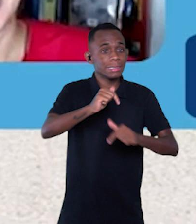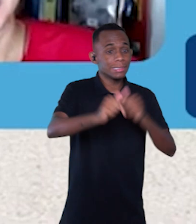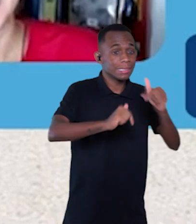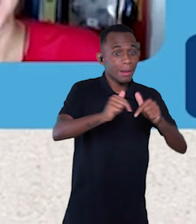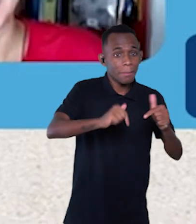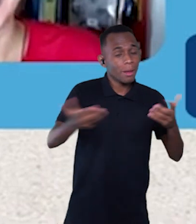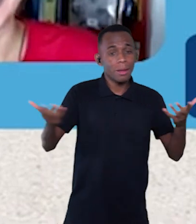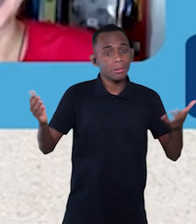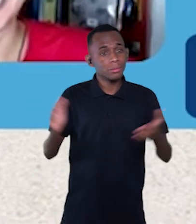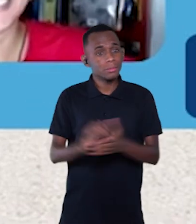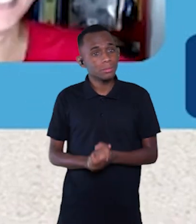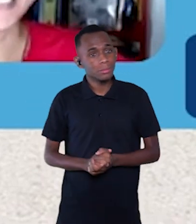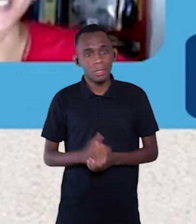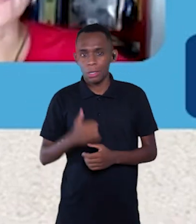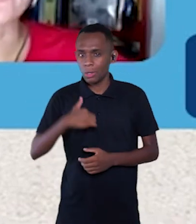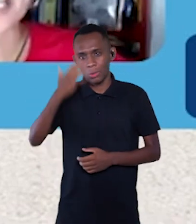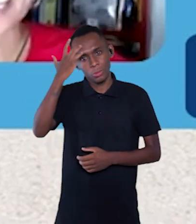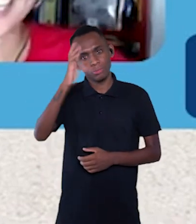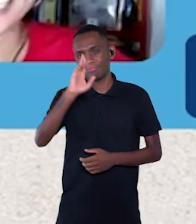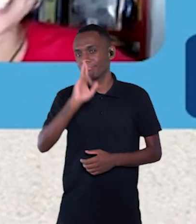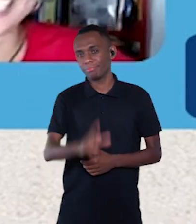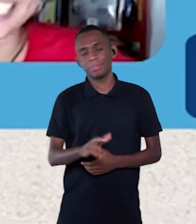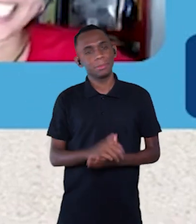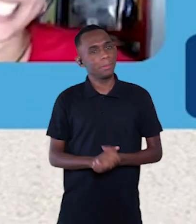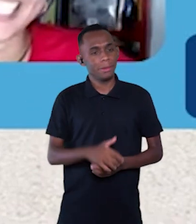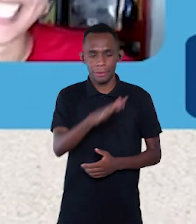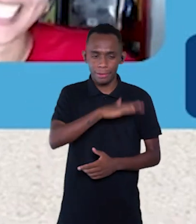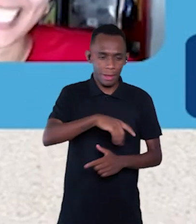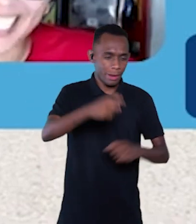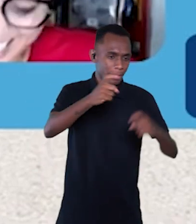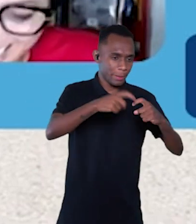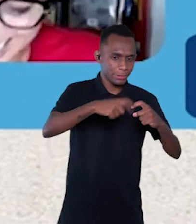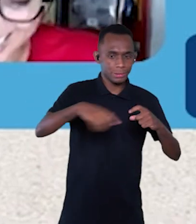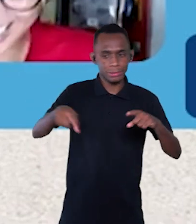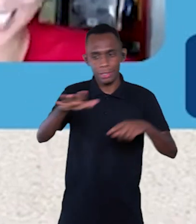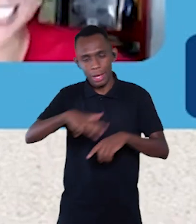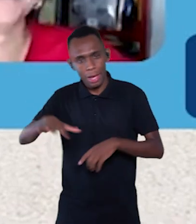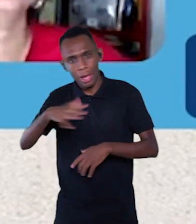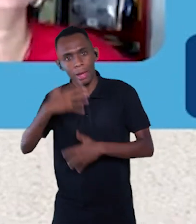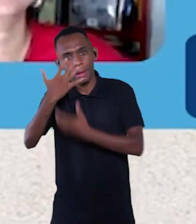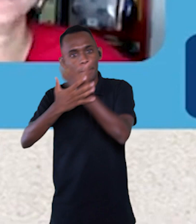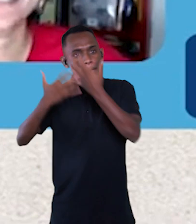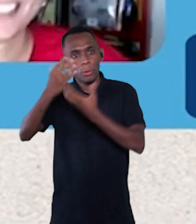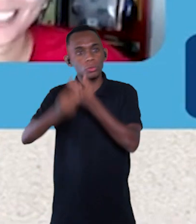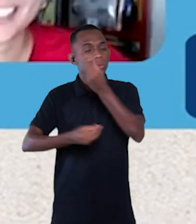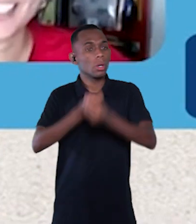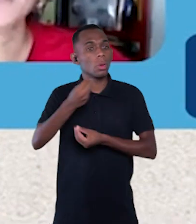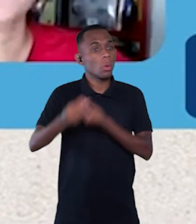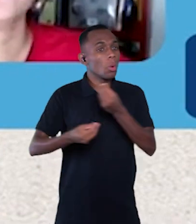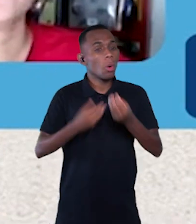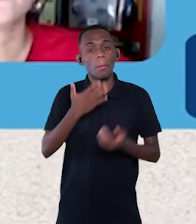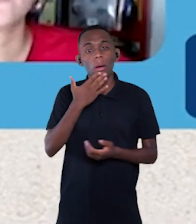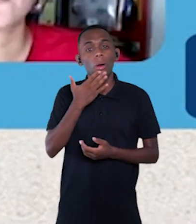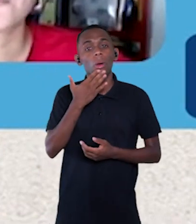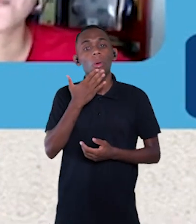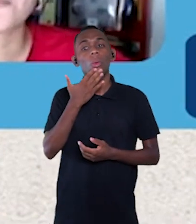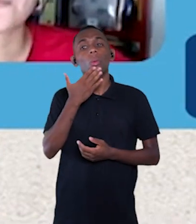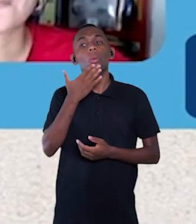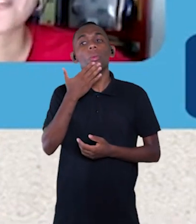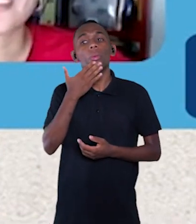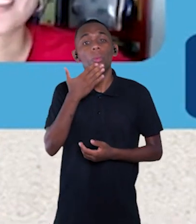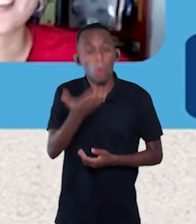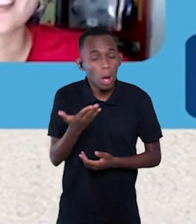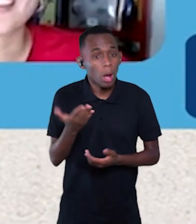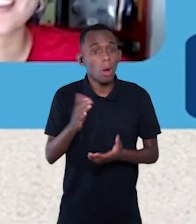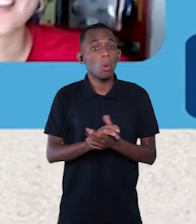esse trabalho Nem eu da sei. medicina e da música. Conta pra gente, qual que é, né,